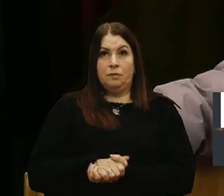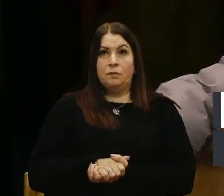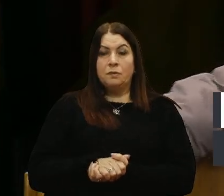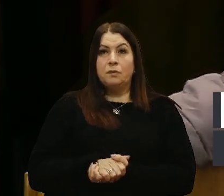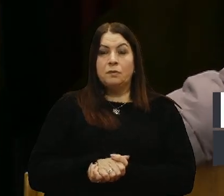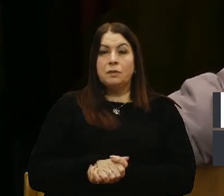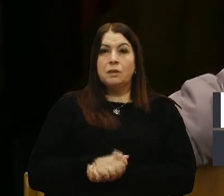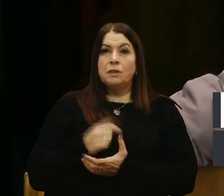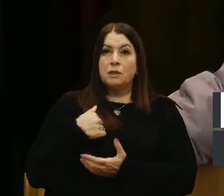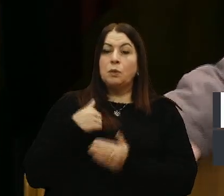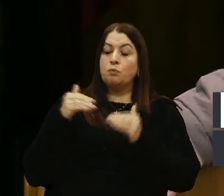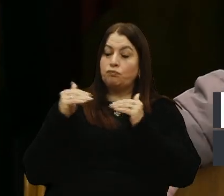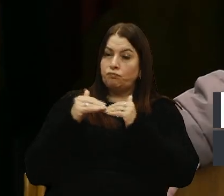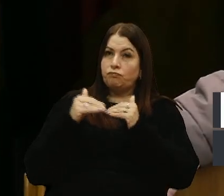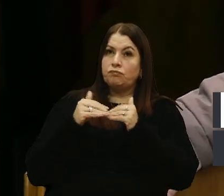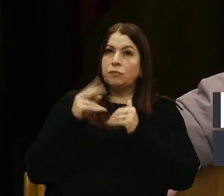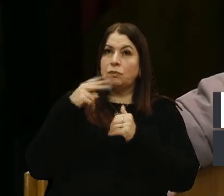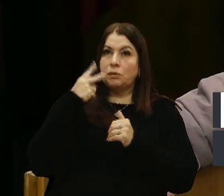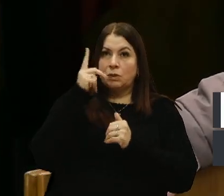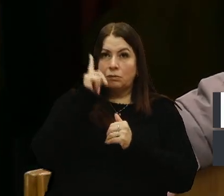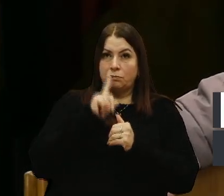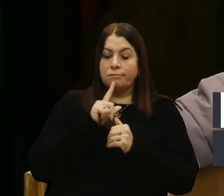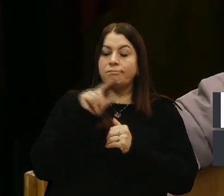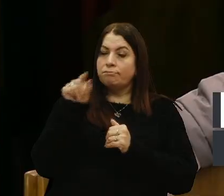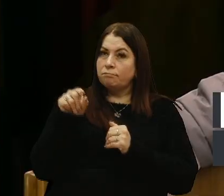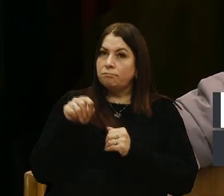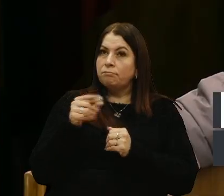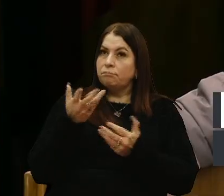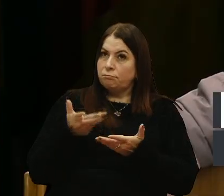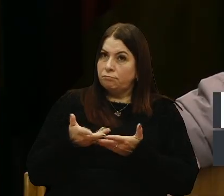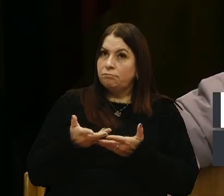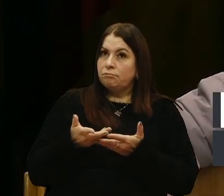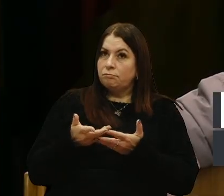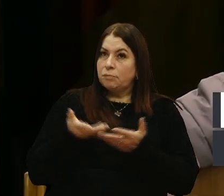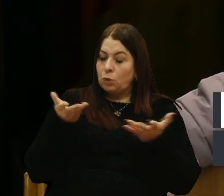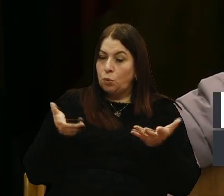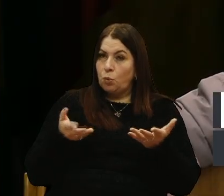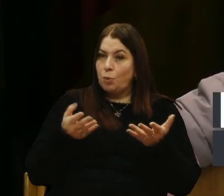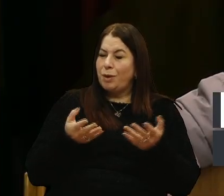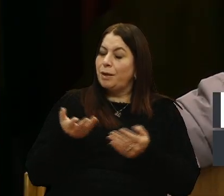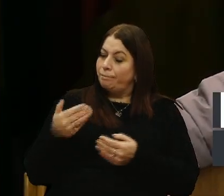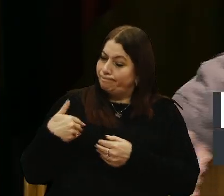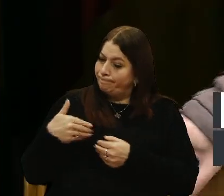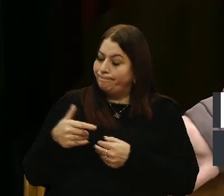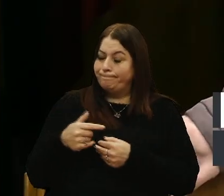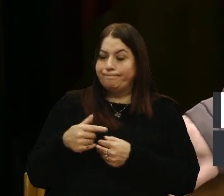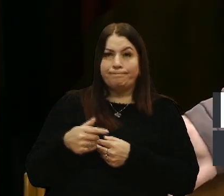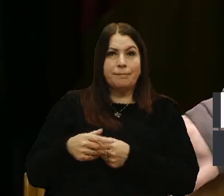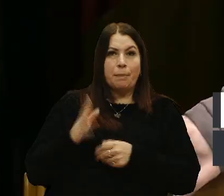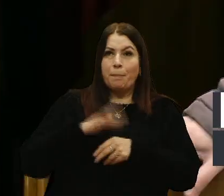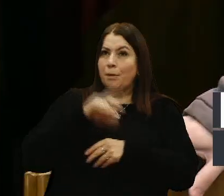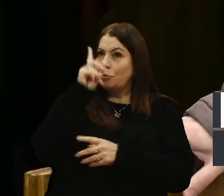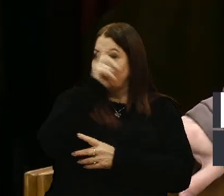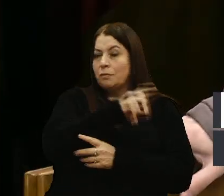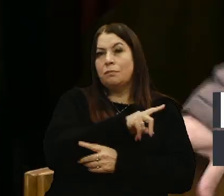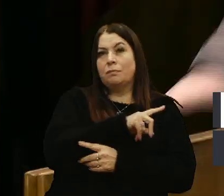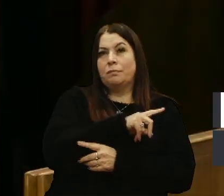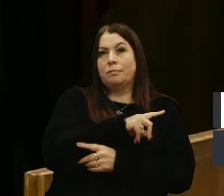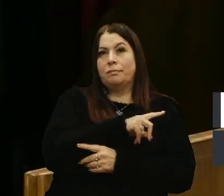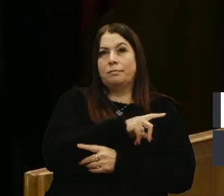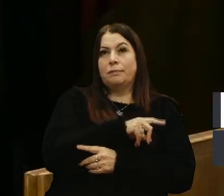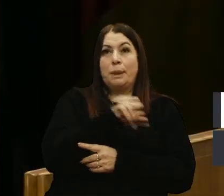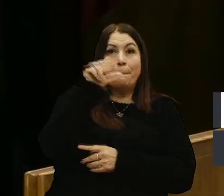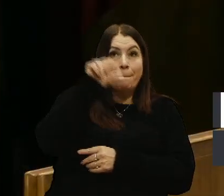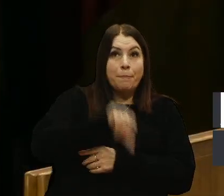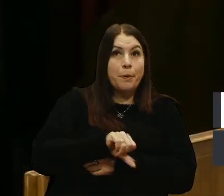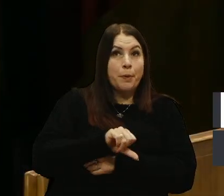Eu comungo da posição do vereador Lucas de uma parcela. Agora, ultimamente está cada vez mais difícil. Está cada vez